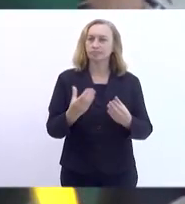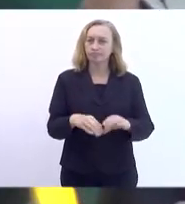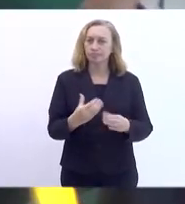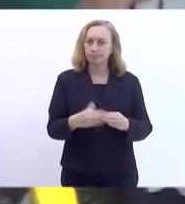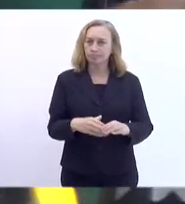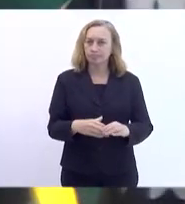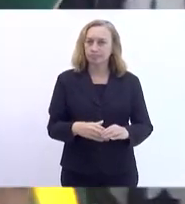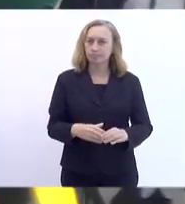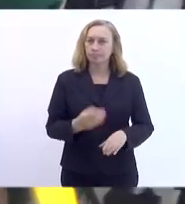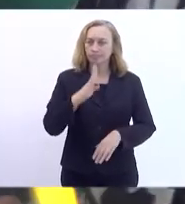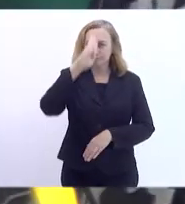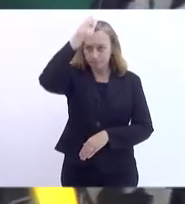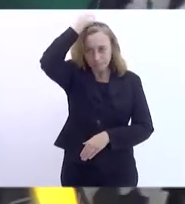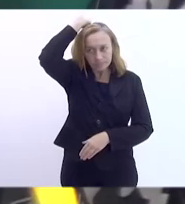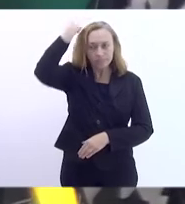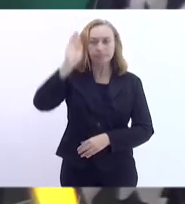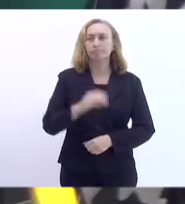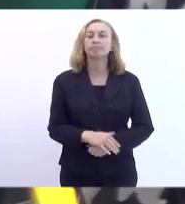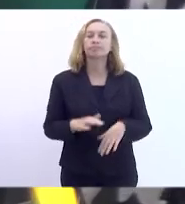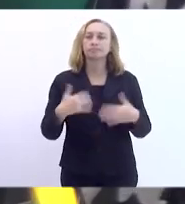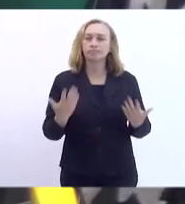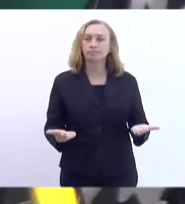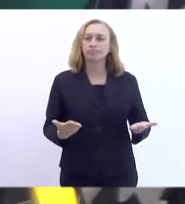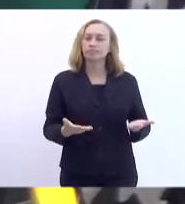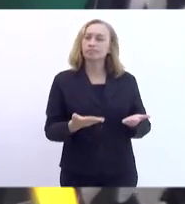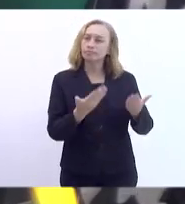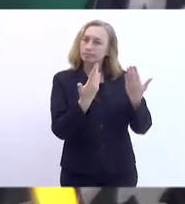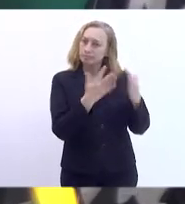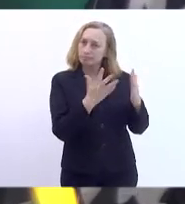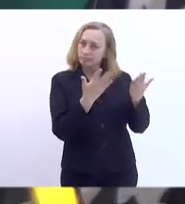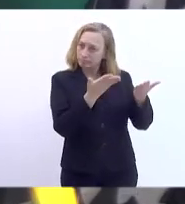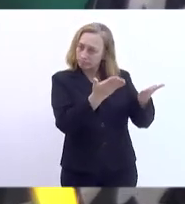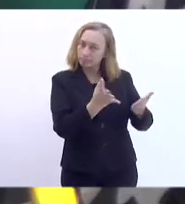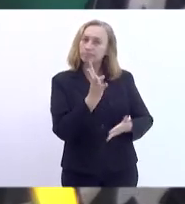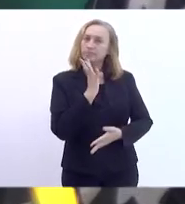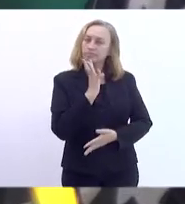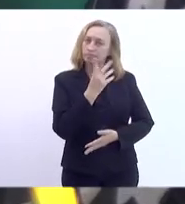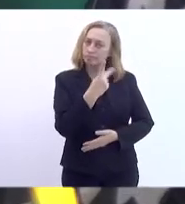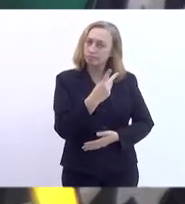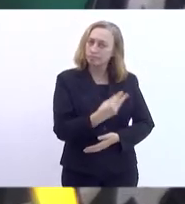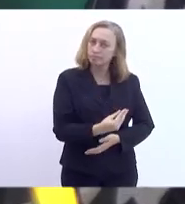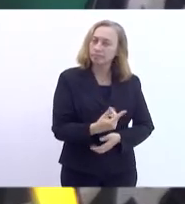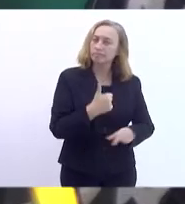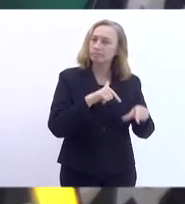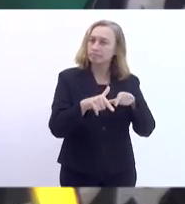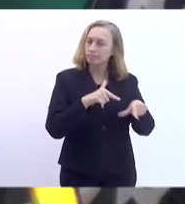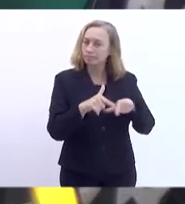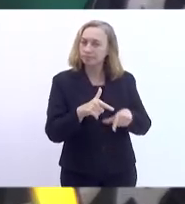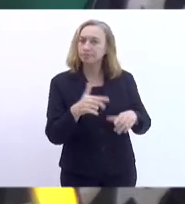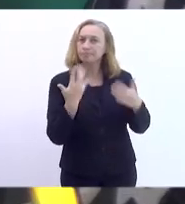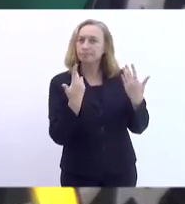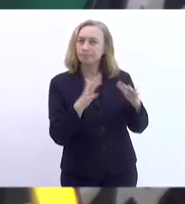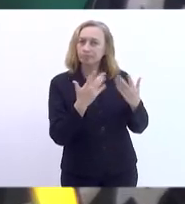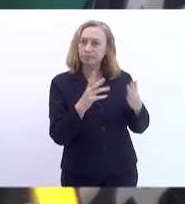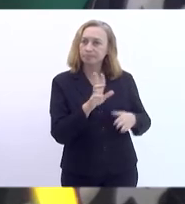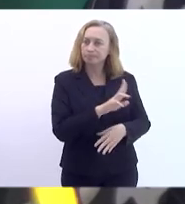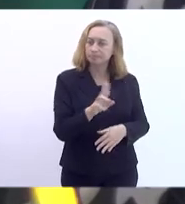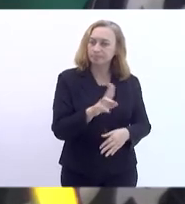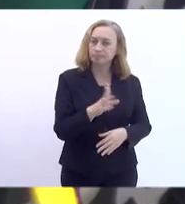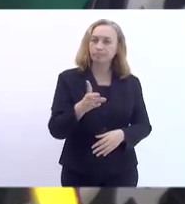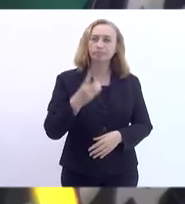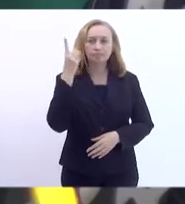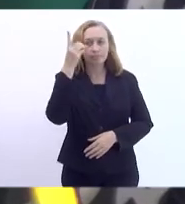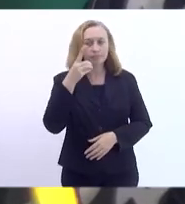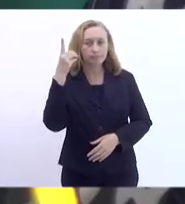os concursos ainda relacionado ao Corpo de Bombeiros então de sal dando reconhecendo a importância do seu trabalho e parabenizando em nome do